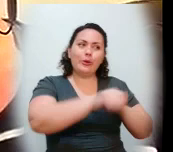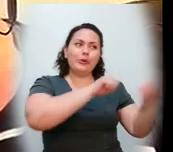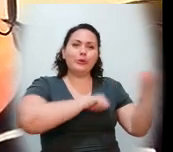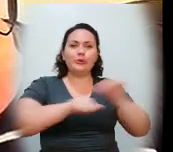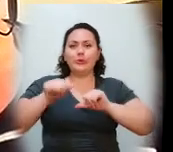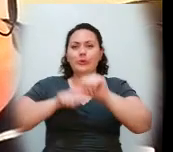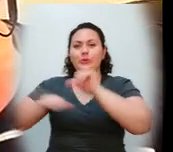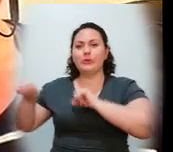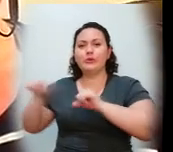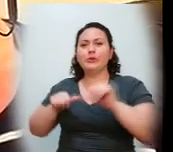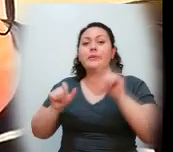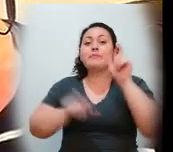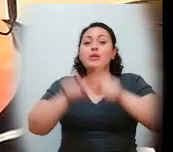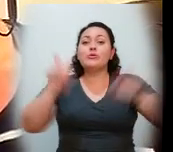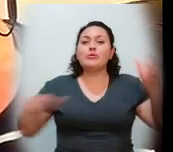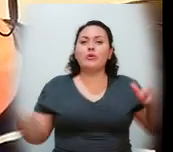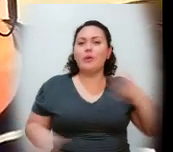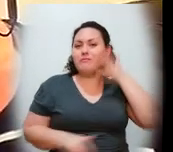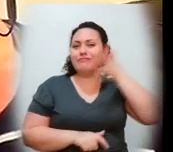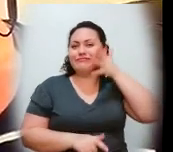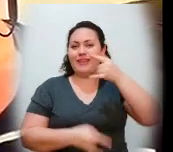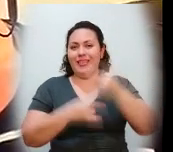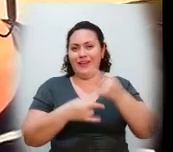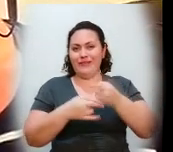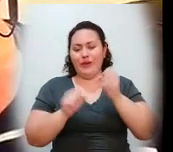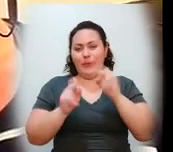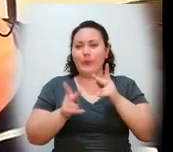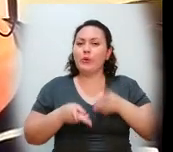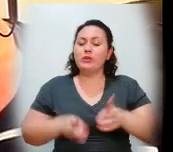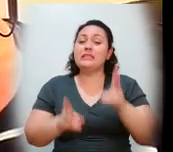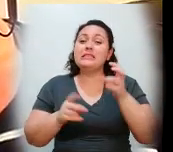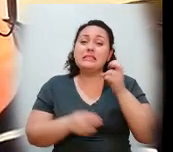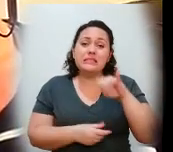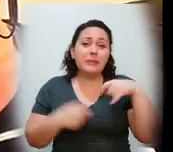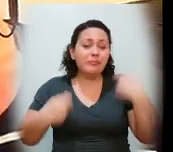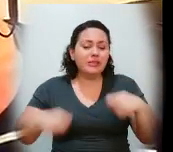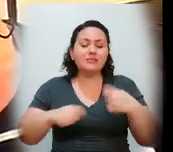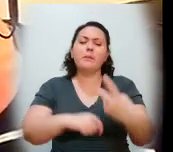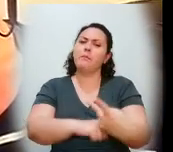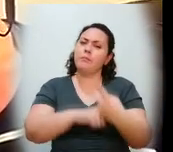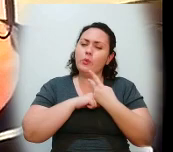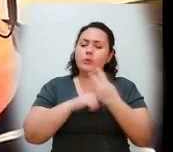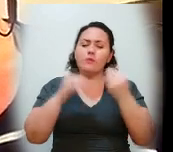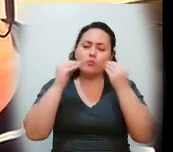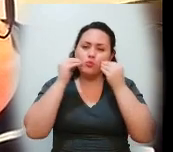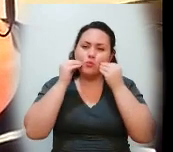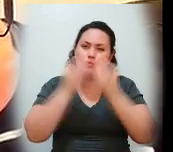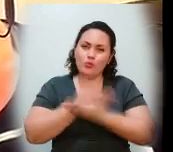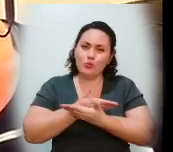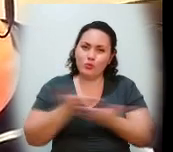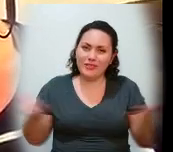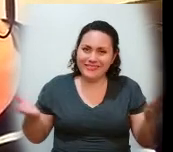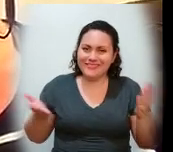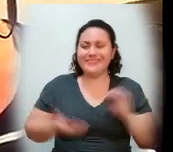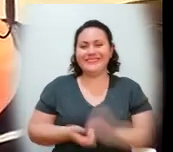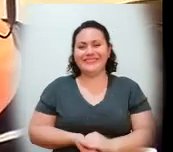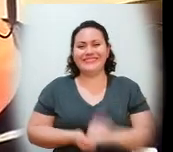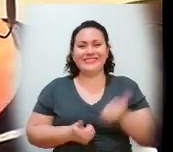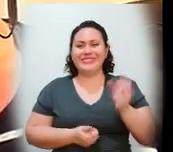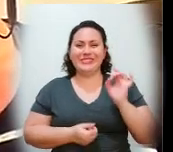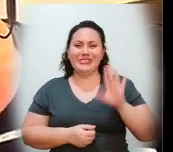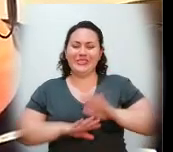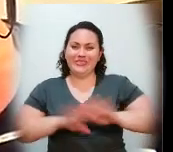pessoal. Tá, sim. e seguimos. Qualquer coisa nos procurem. Um beijo para todos. Estamos Beijos. por aqui